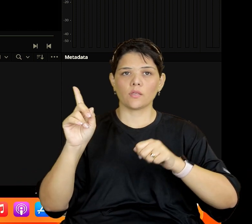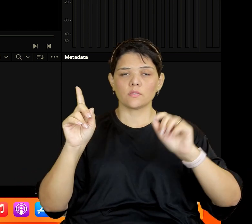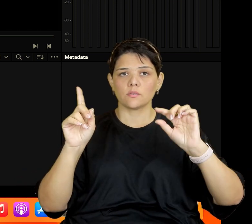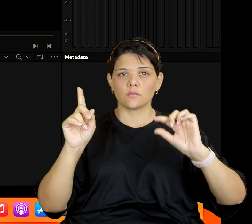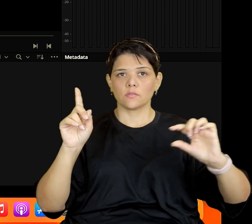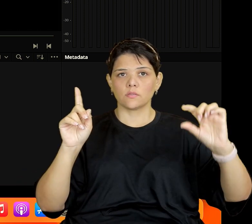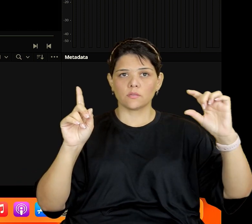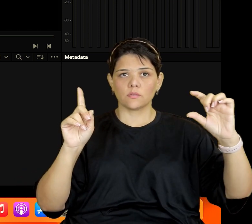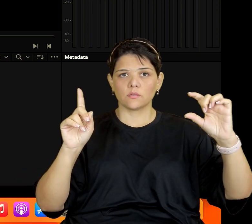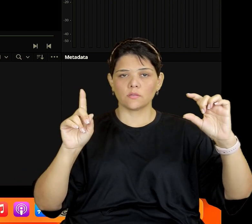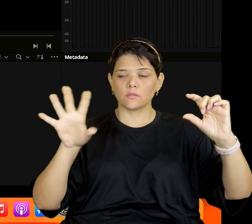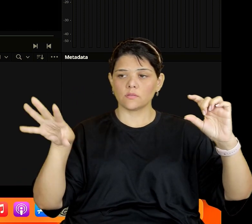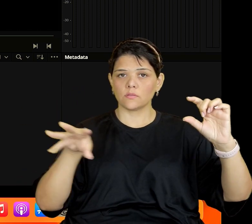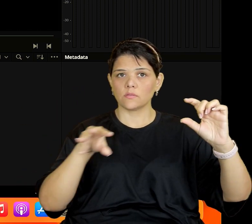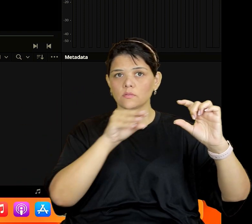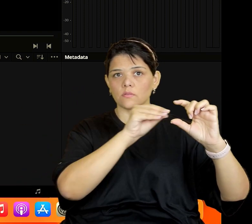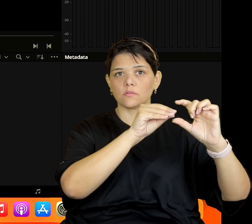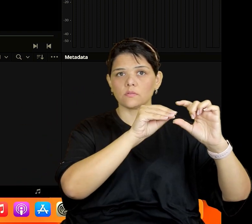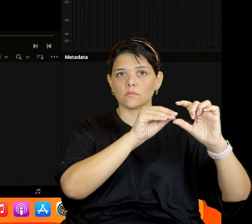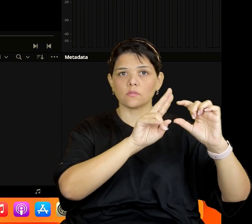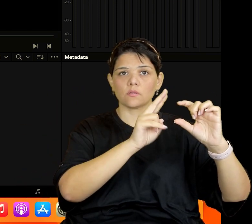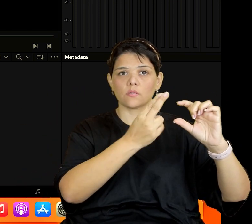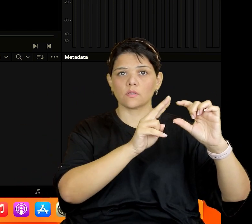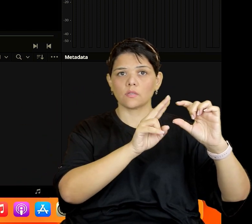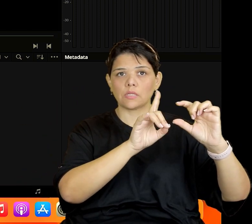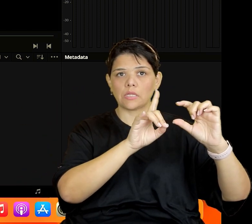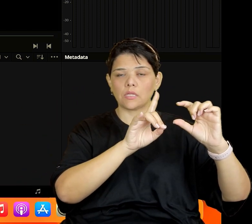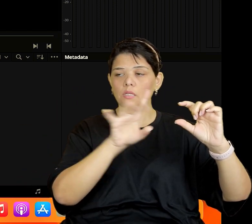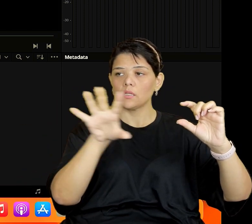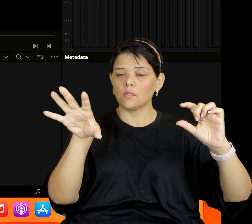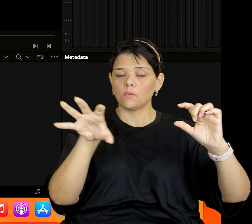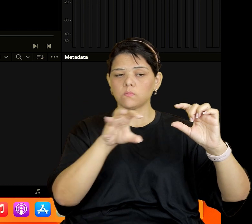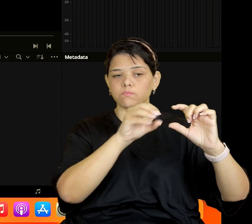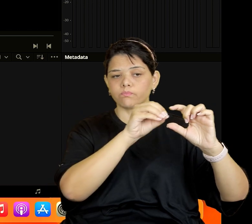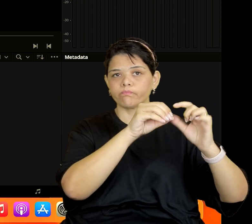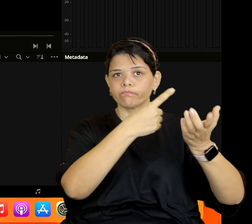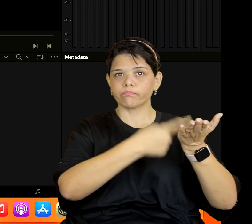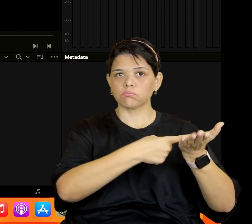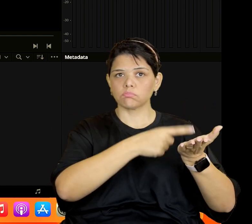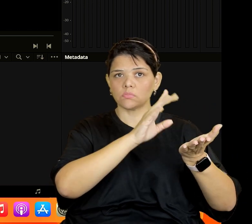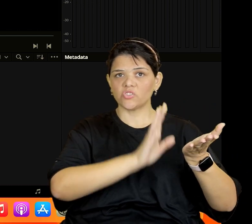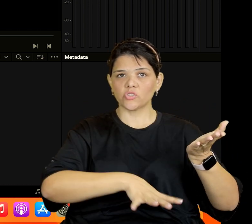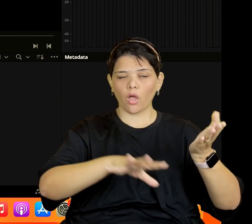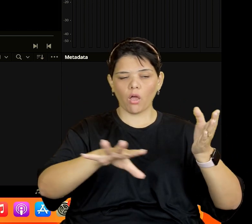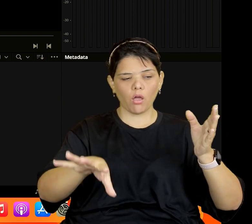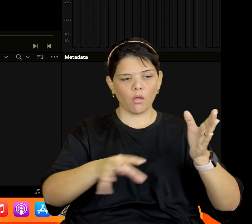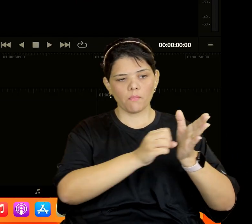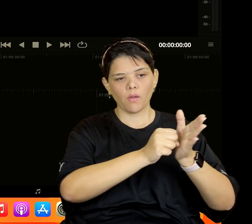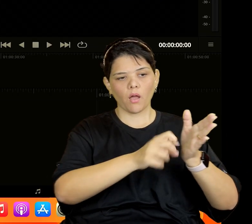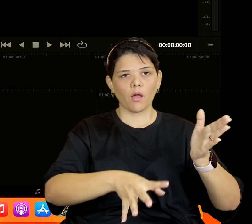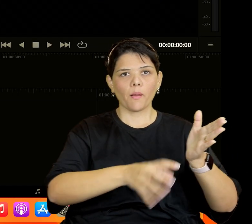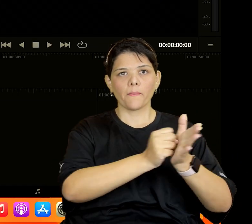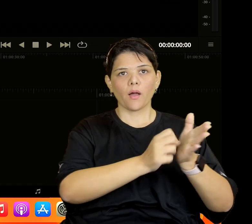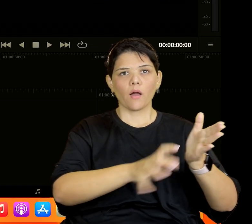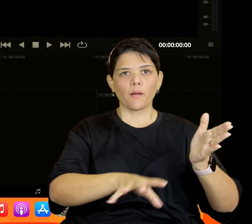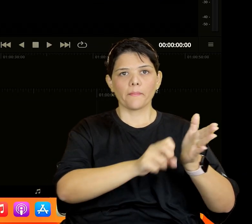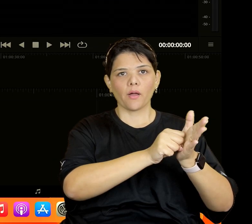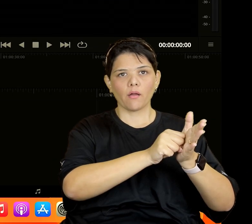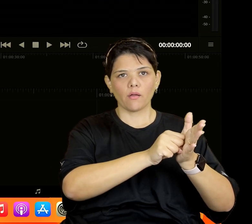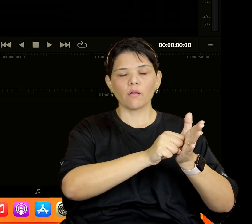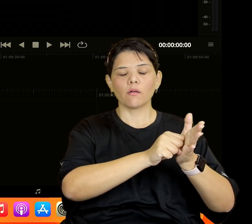HD, então você pode marcar aqui a pasta que você quer que ele já importa tudo certinho. A gente tem essa aba aqui chamada aba de